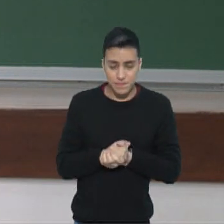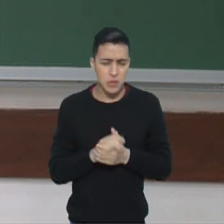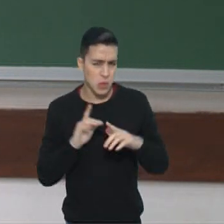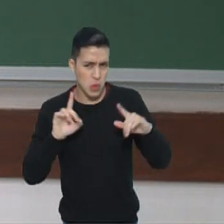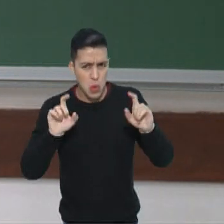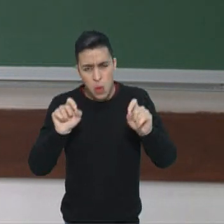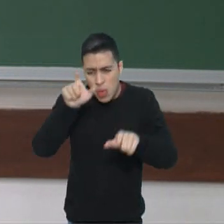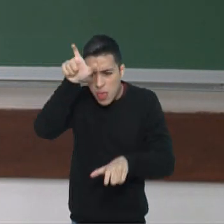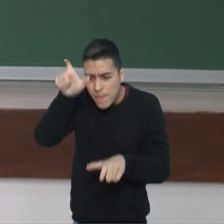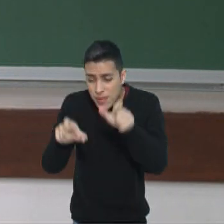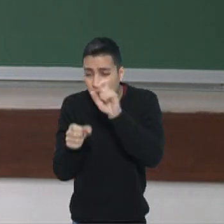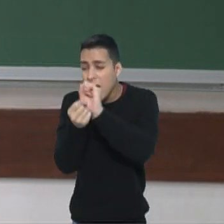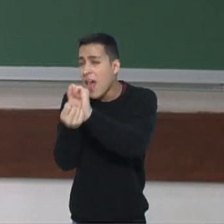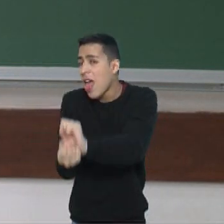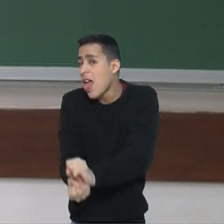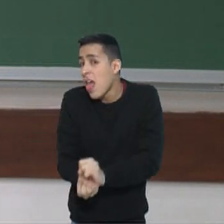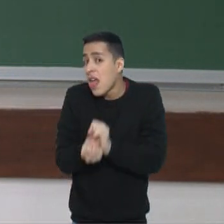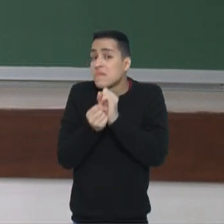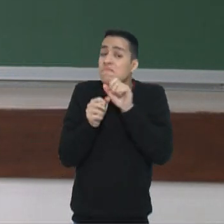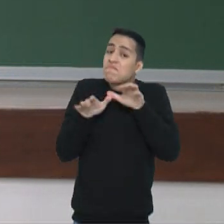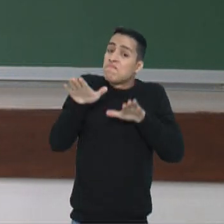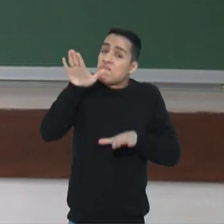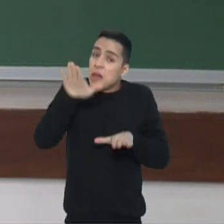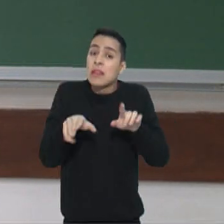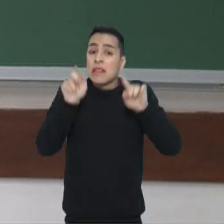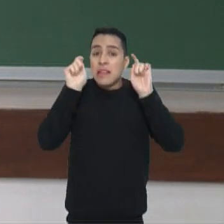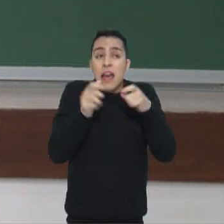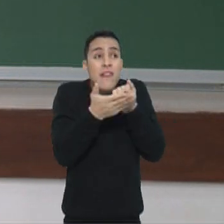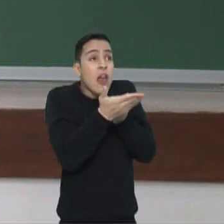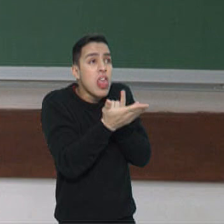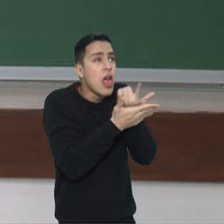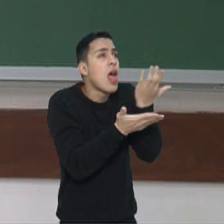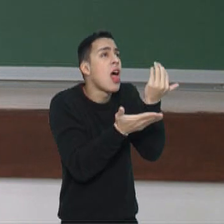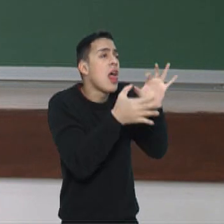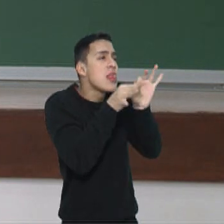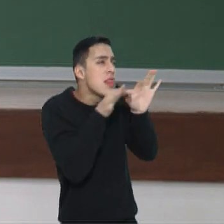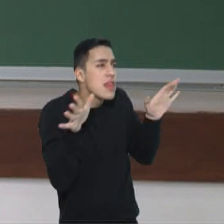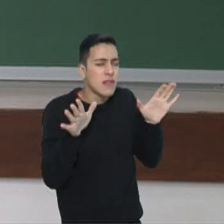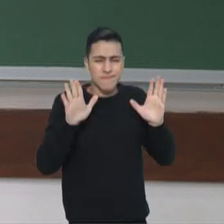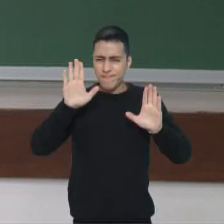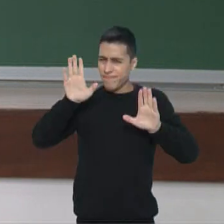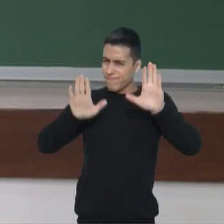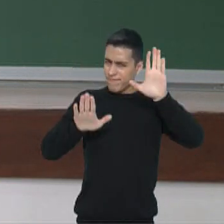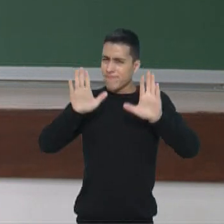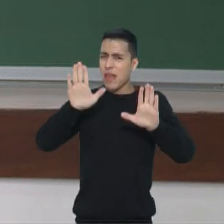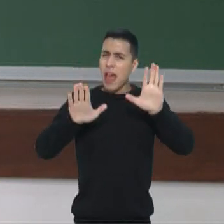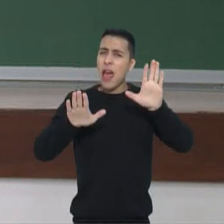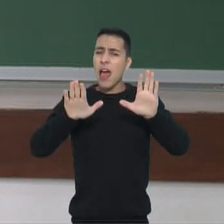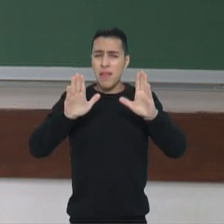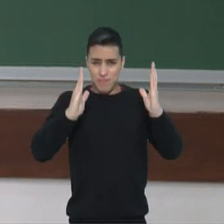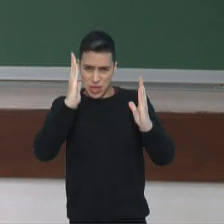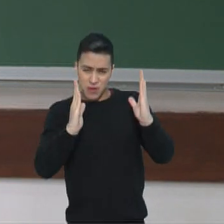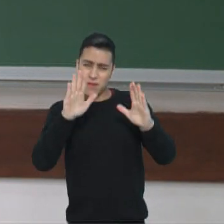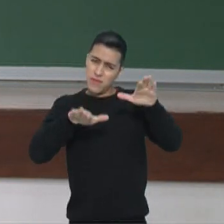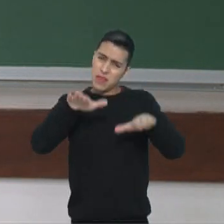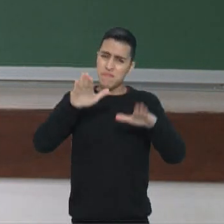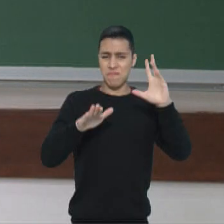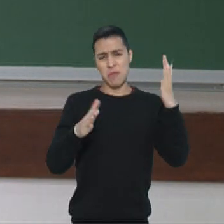também os escravos poderiam comprar a sua liberdade. Isso também acontecia na história de Roma.